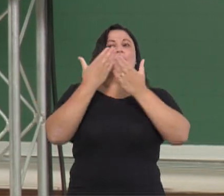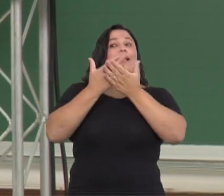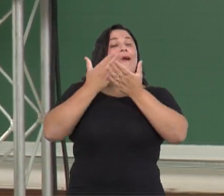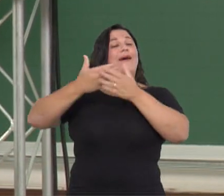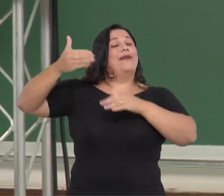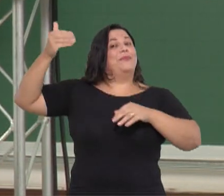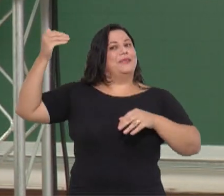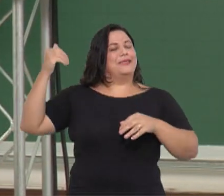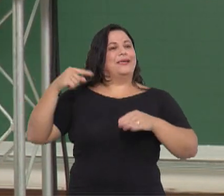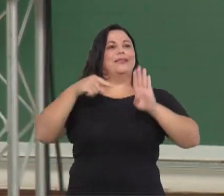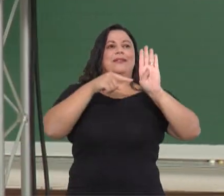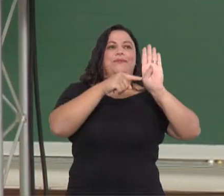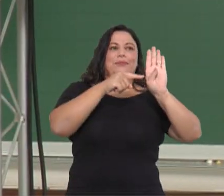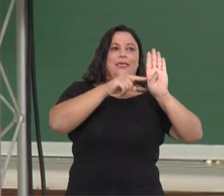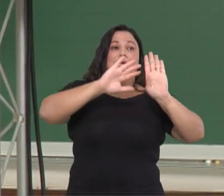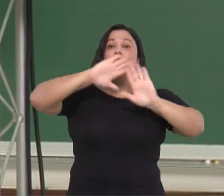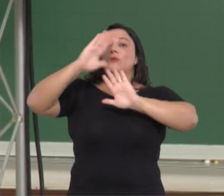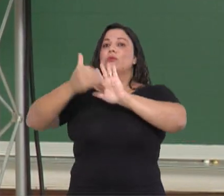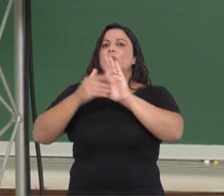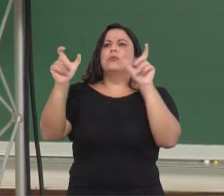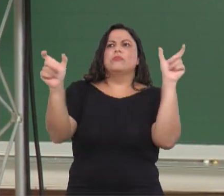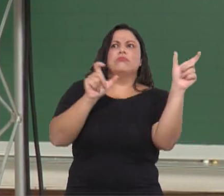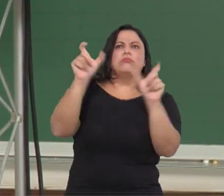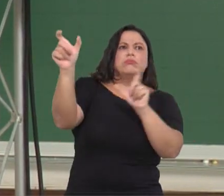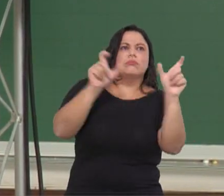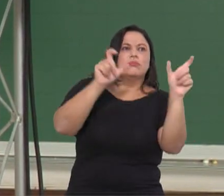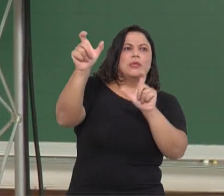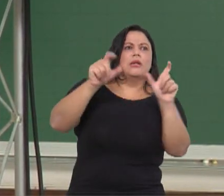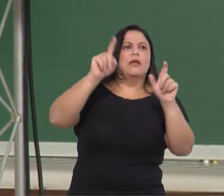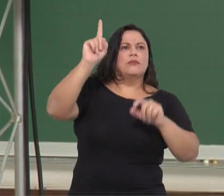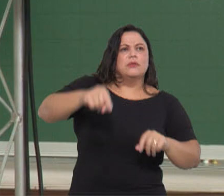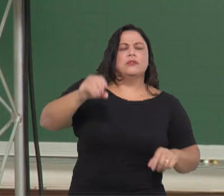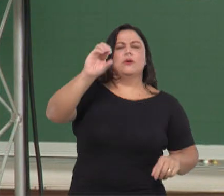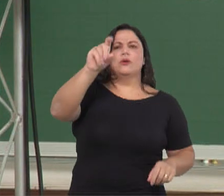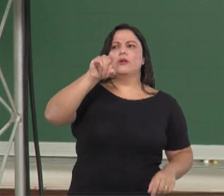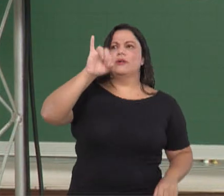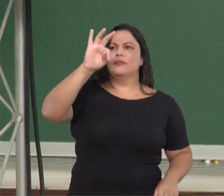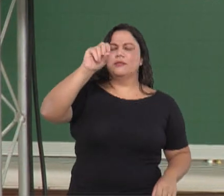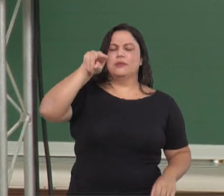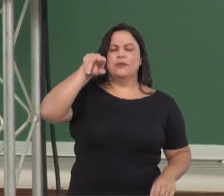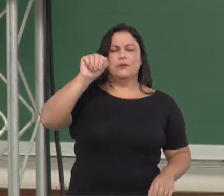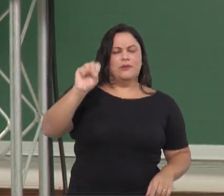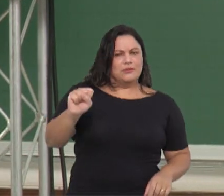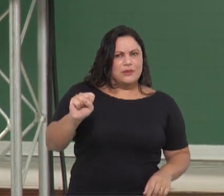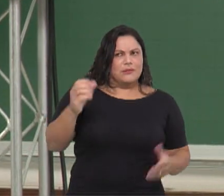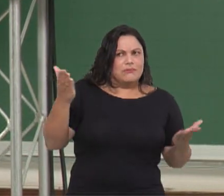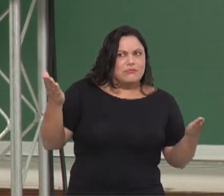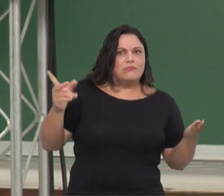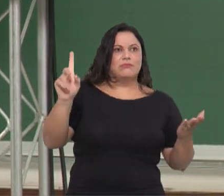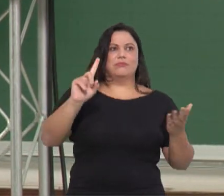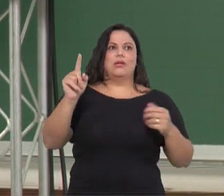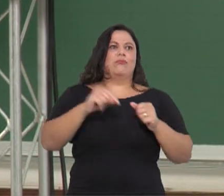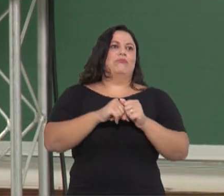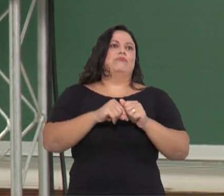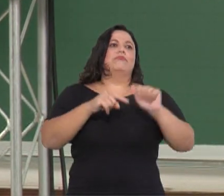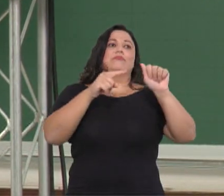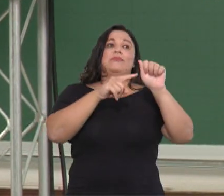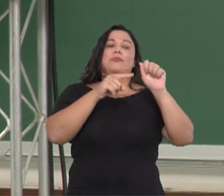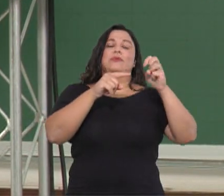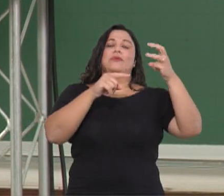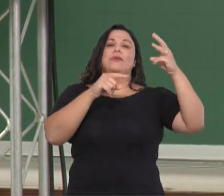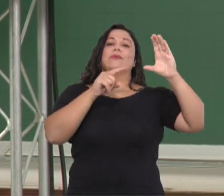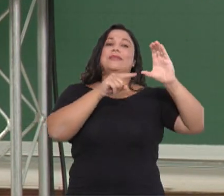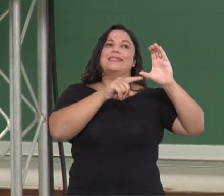oxítonas? Não, não são oxítonas, porque nós tínhamos duas cores. Temos 3 oxítonas ou